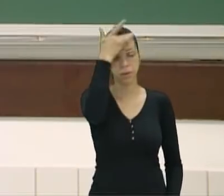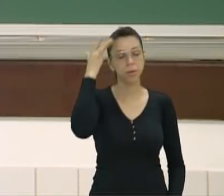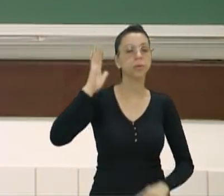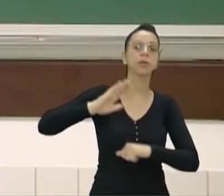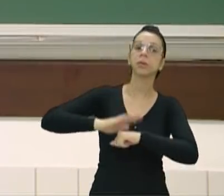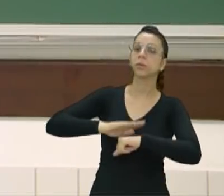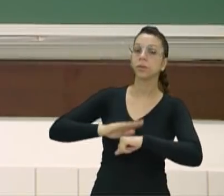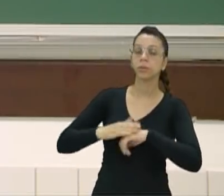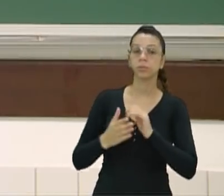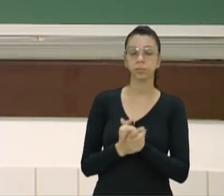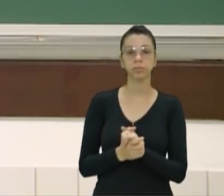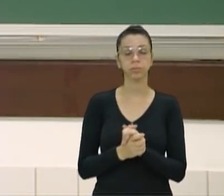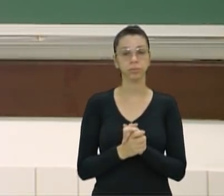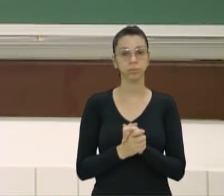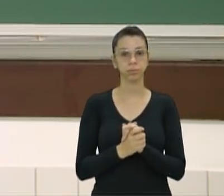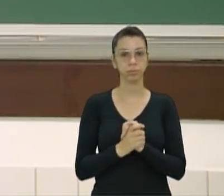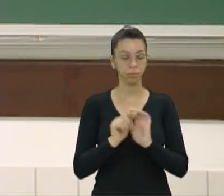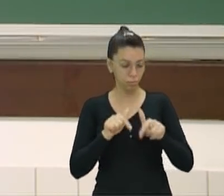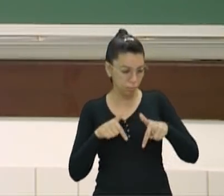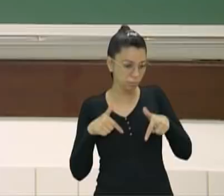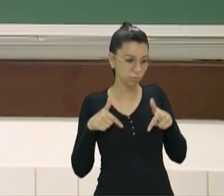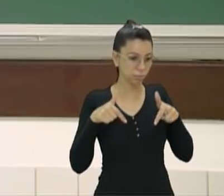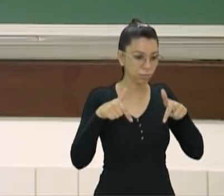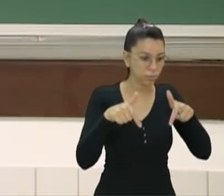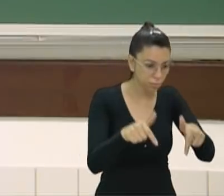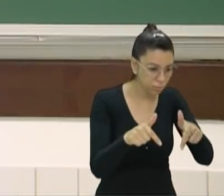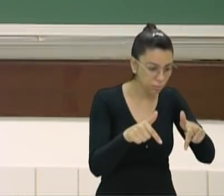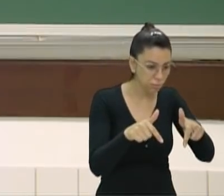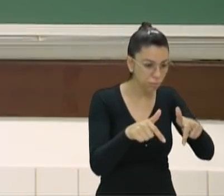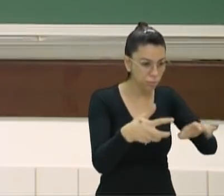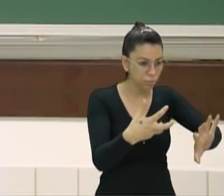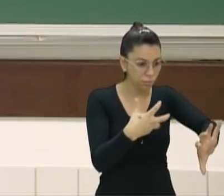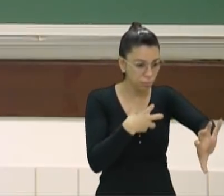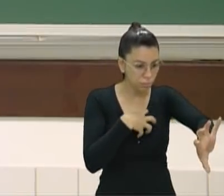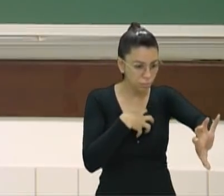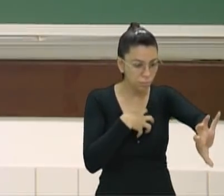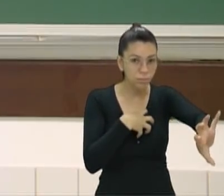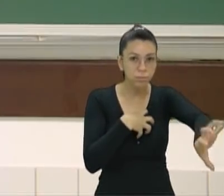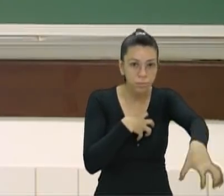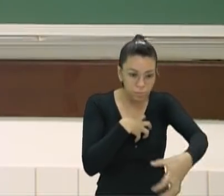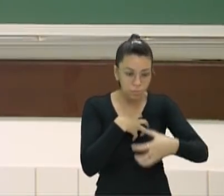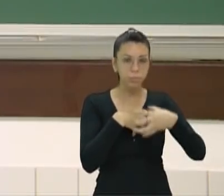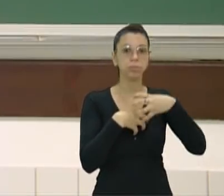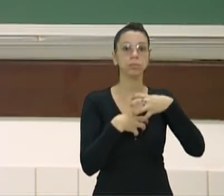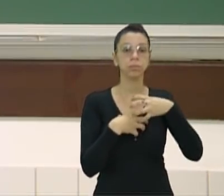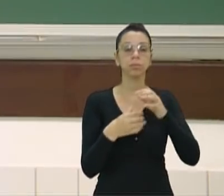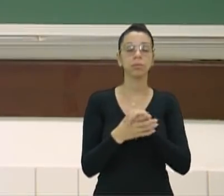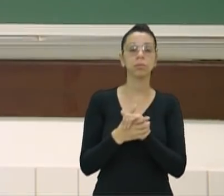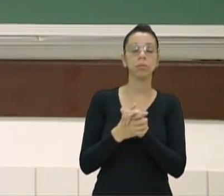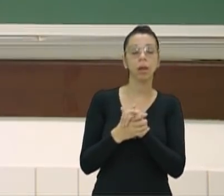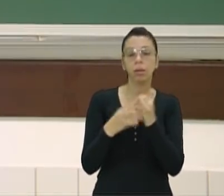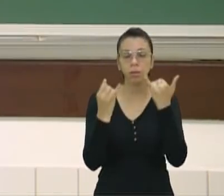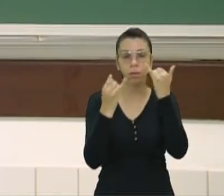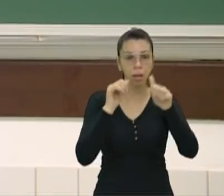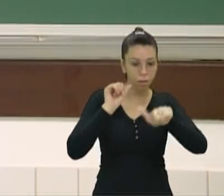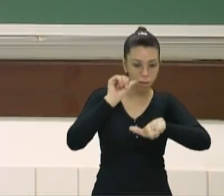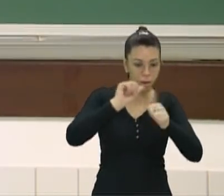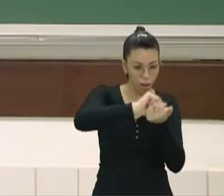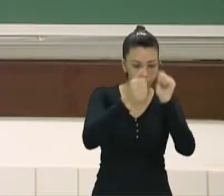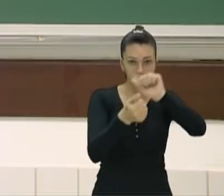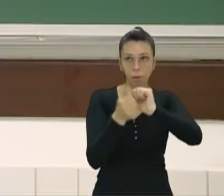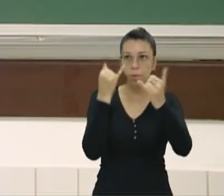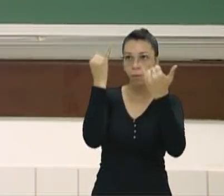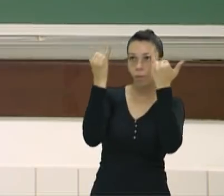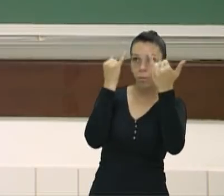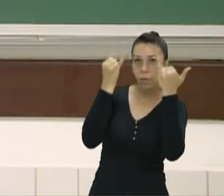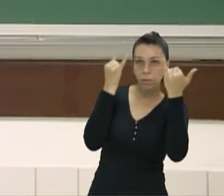ele se depara com algo e ele transfere aquele algo, de certa forma, para uma informação que está contida na sua mente,